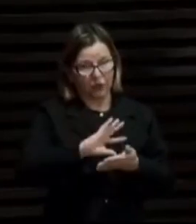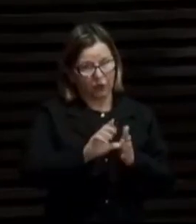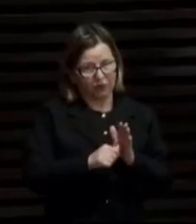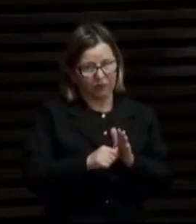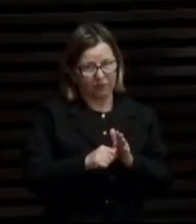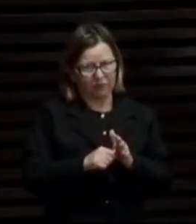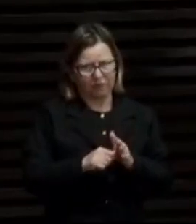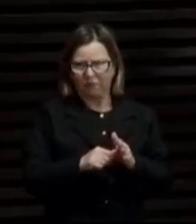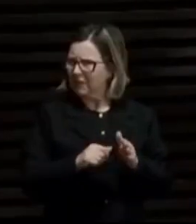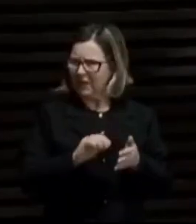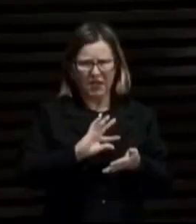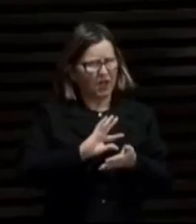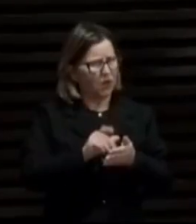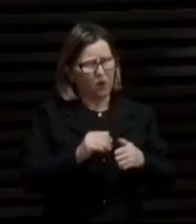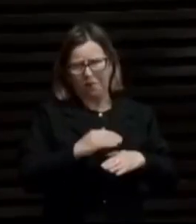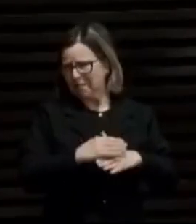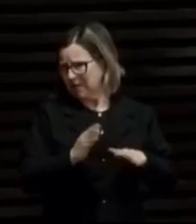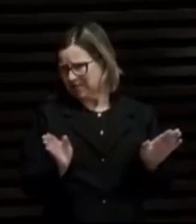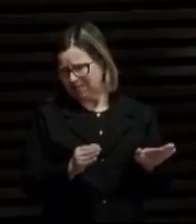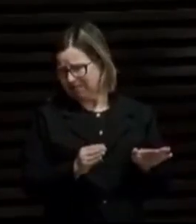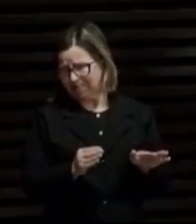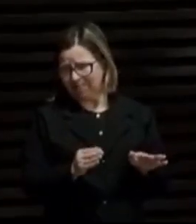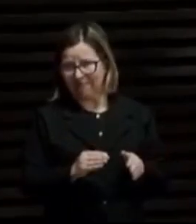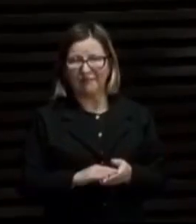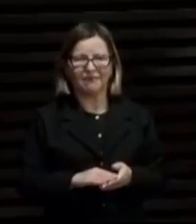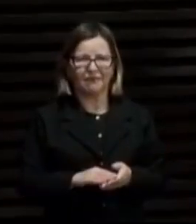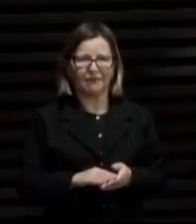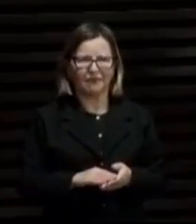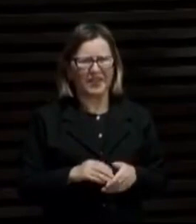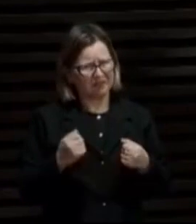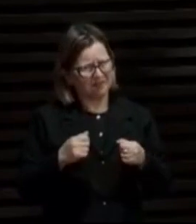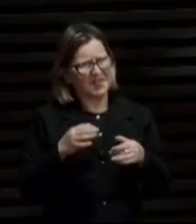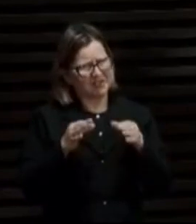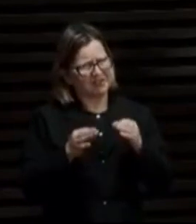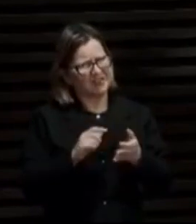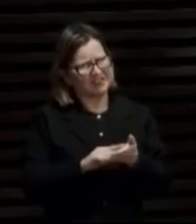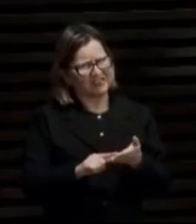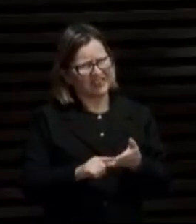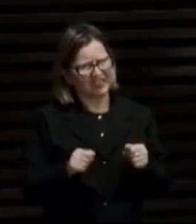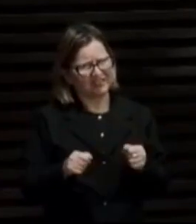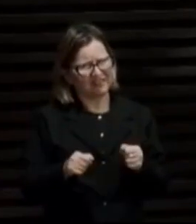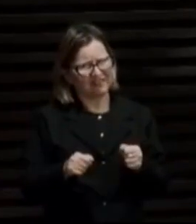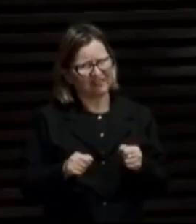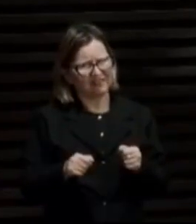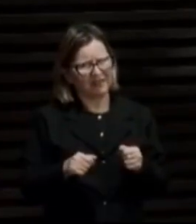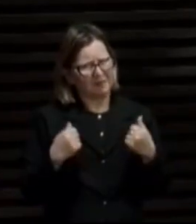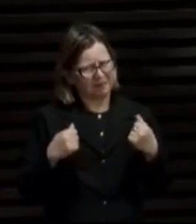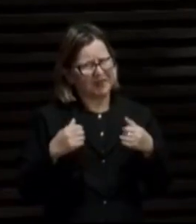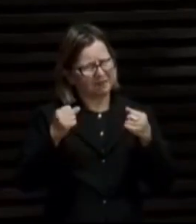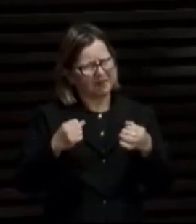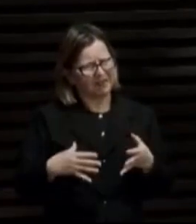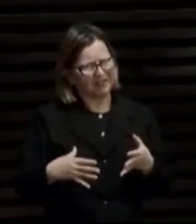mais. Precisa de explicar isso aqui, pastor? Tem que explicar, irmãos?